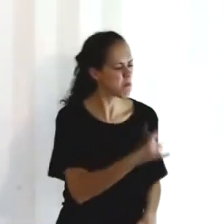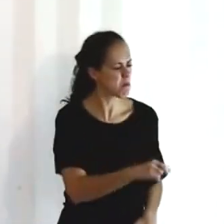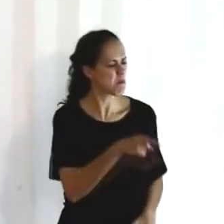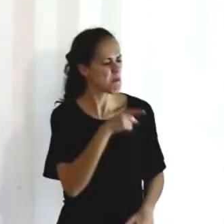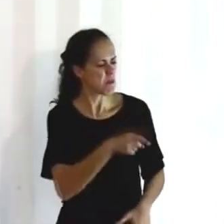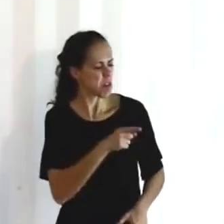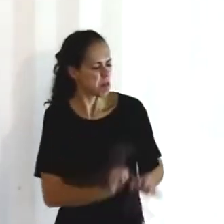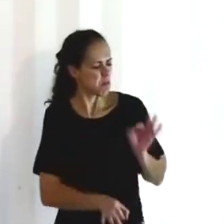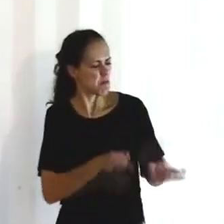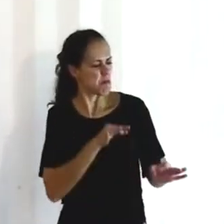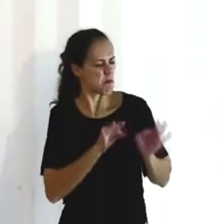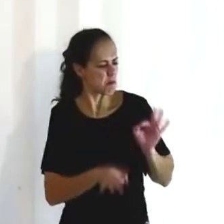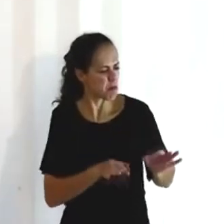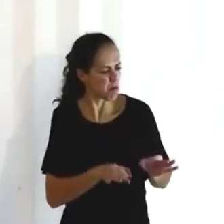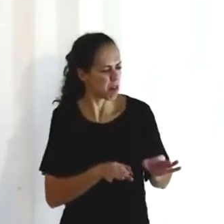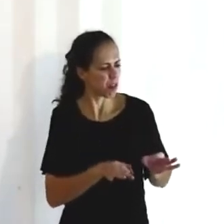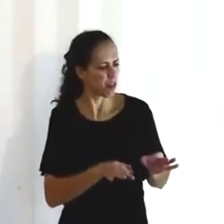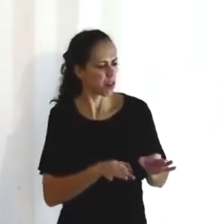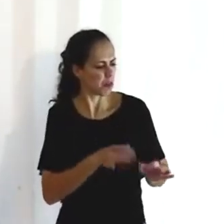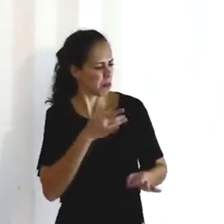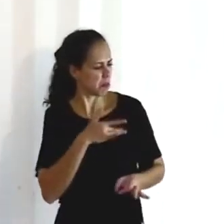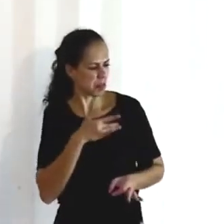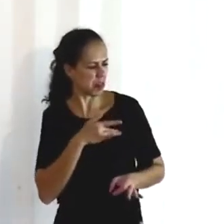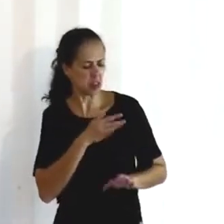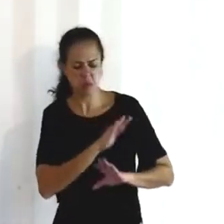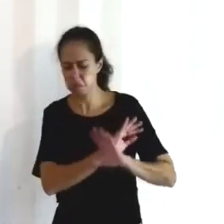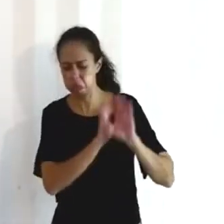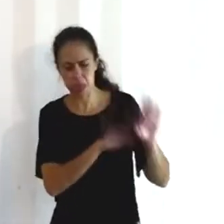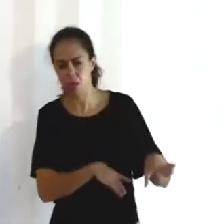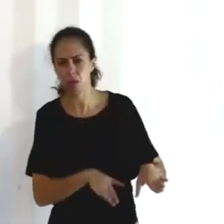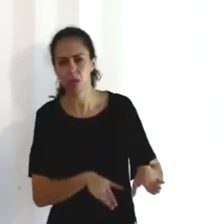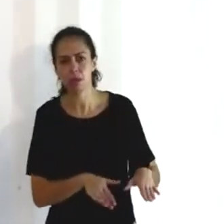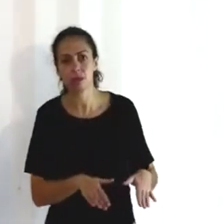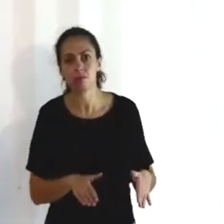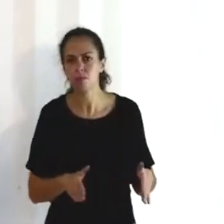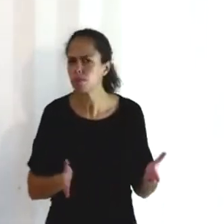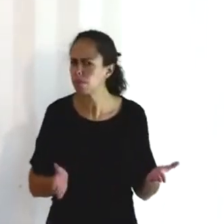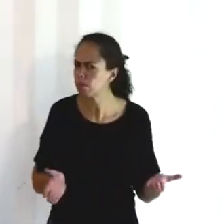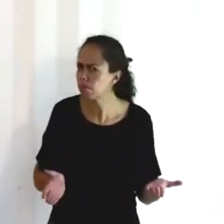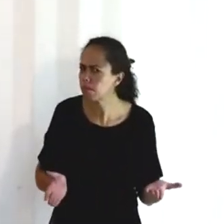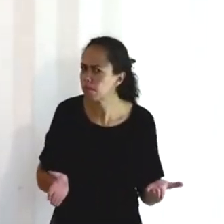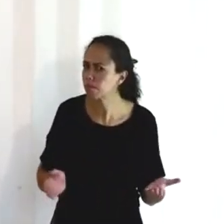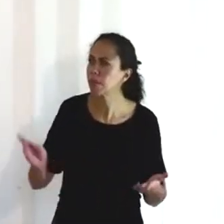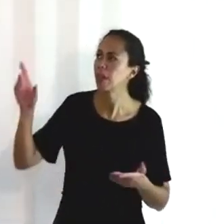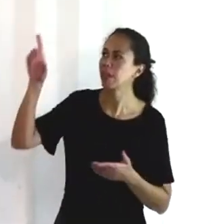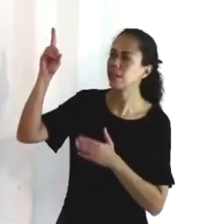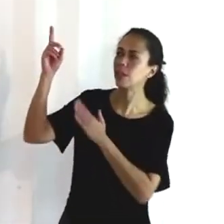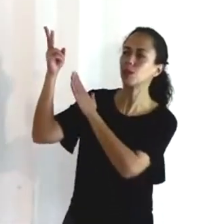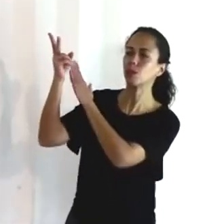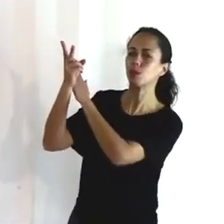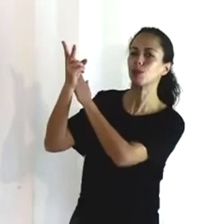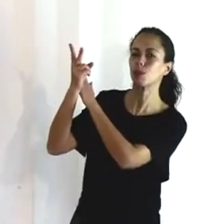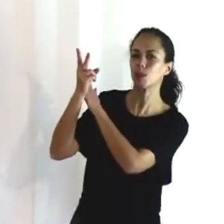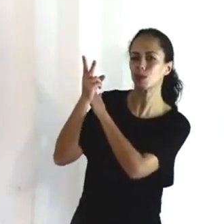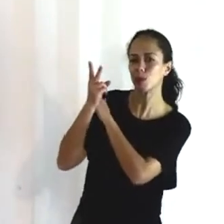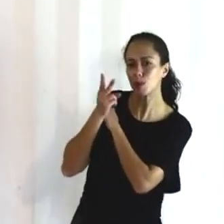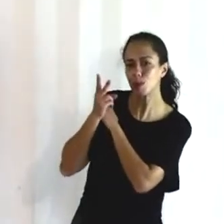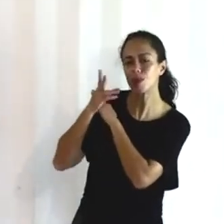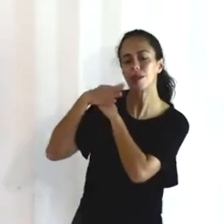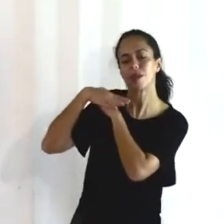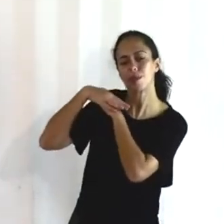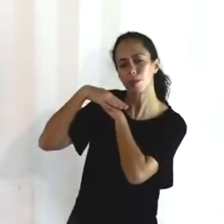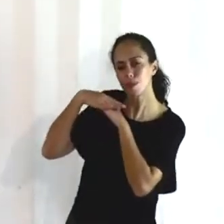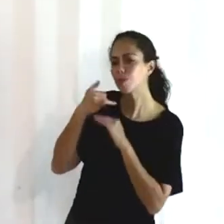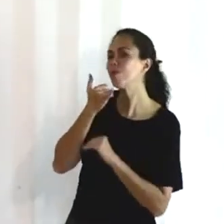nos separa muito do nosso Senhor. As ações de Deus são de compaixão, de cuidado, de